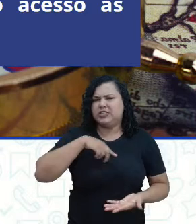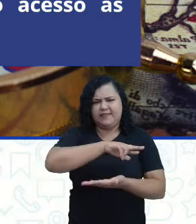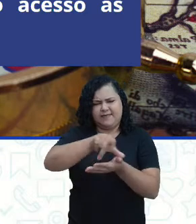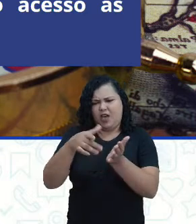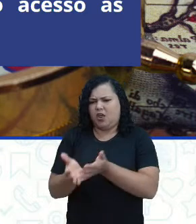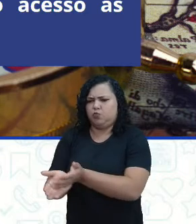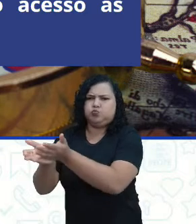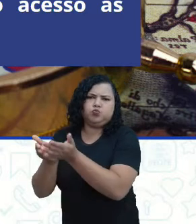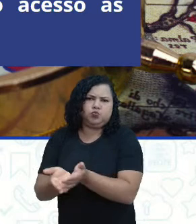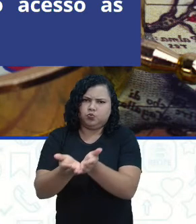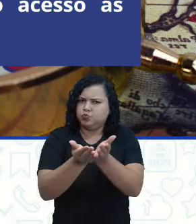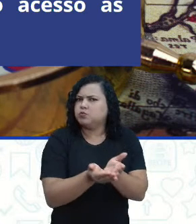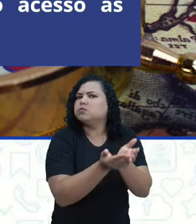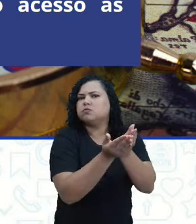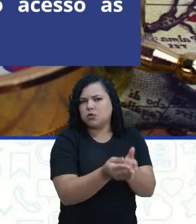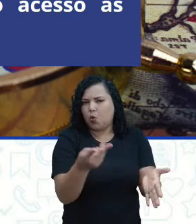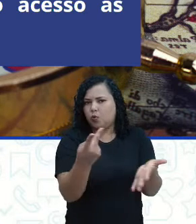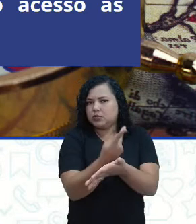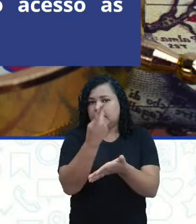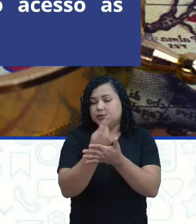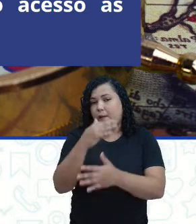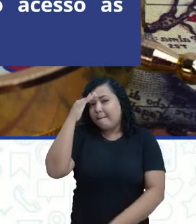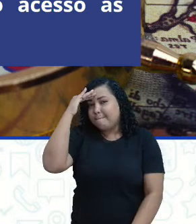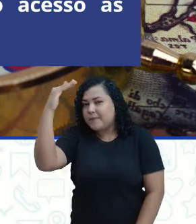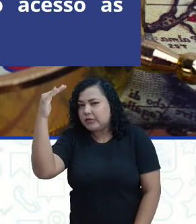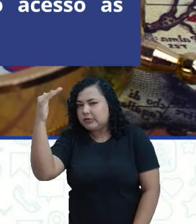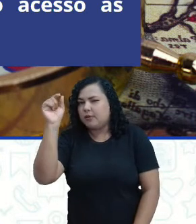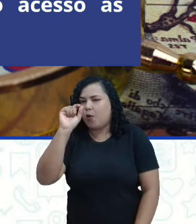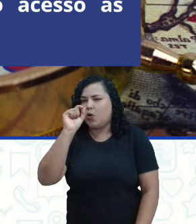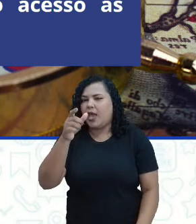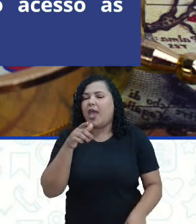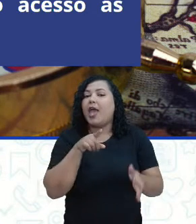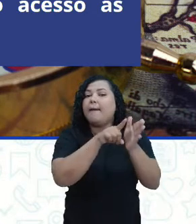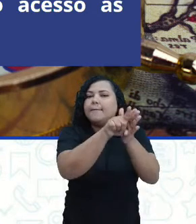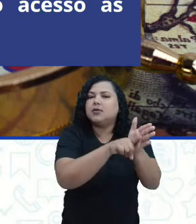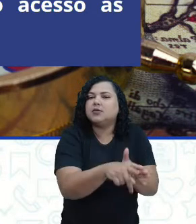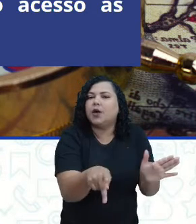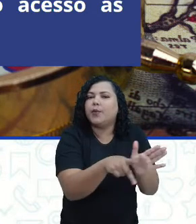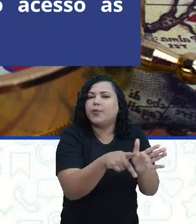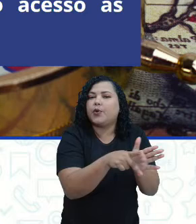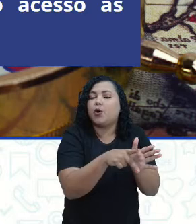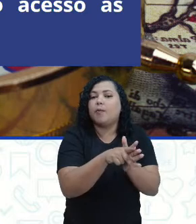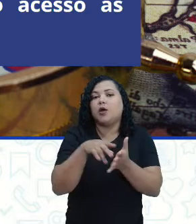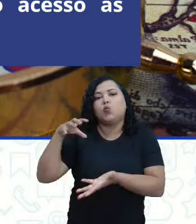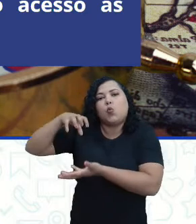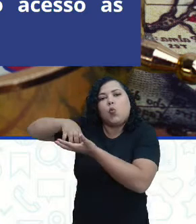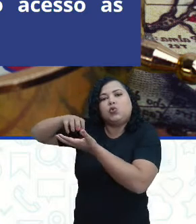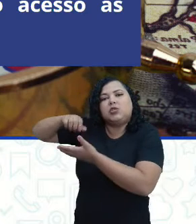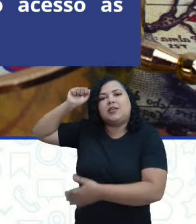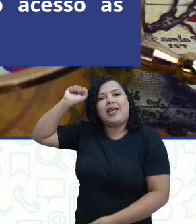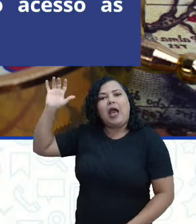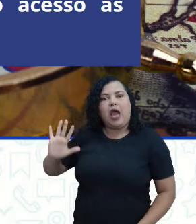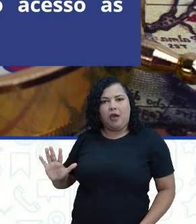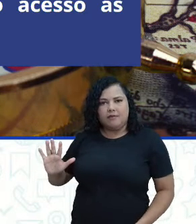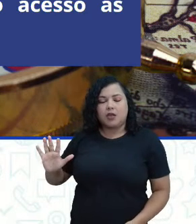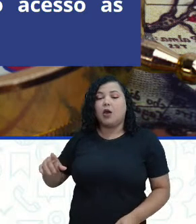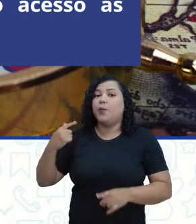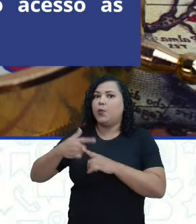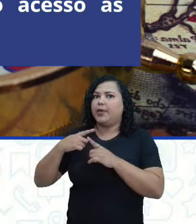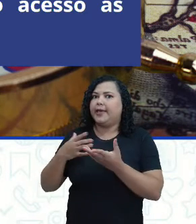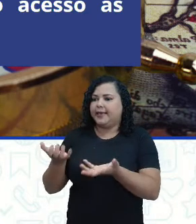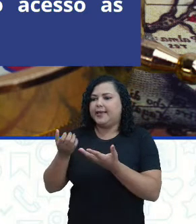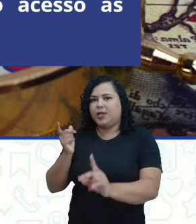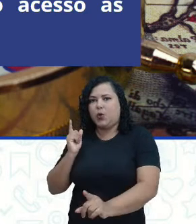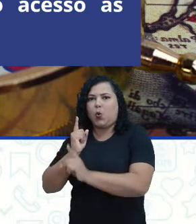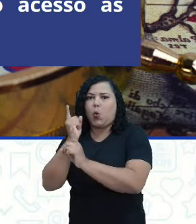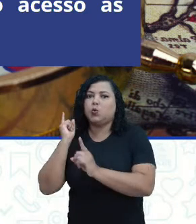foram realizadas e a prioridade portuguesa foi a de explorar a costa do continente africano. Isso porque desejavam encontrar,